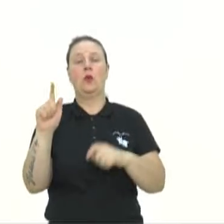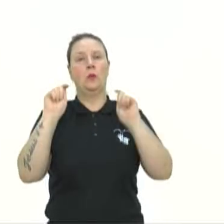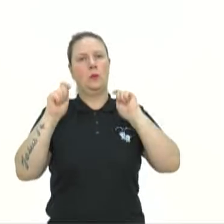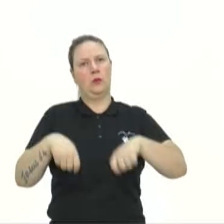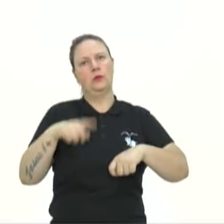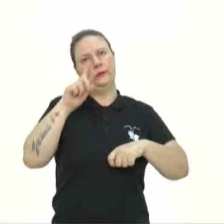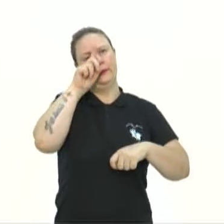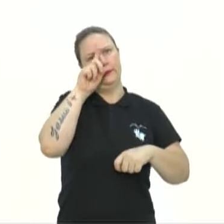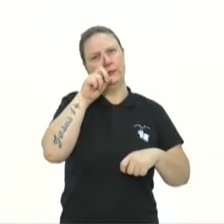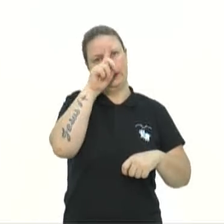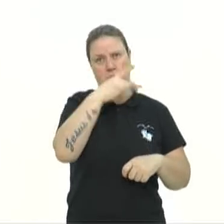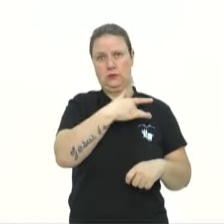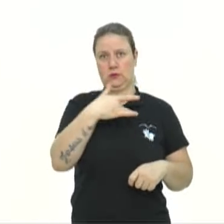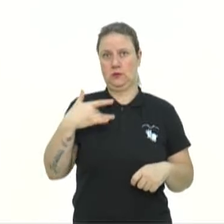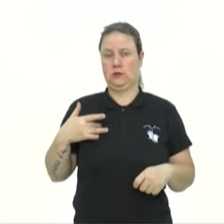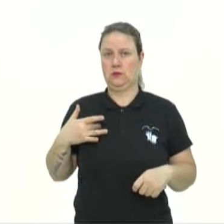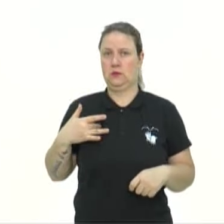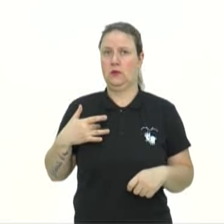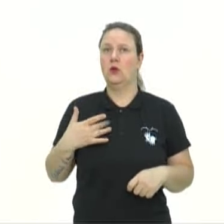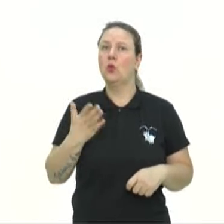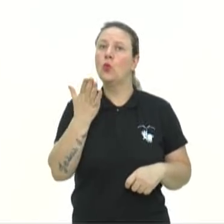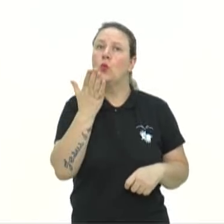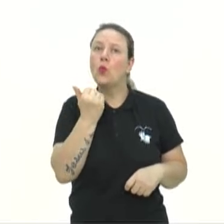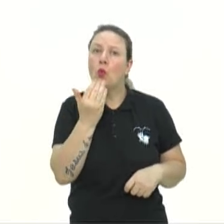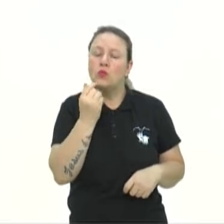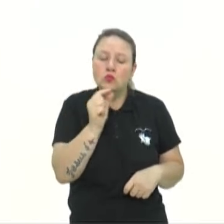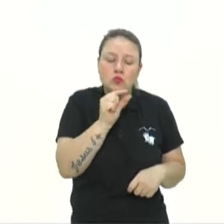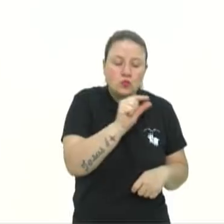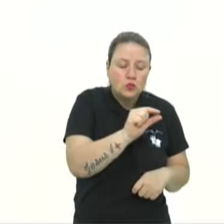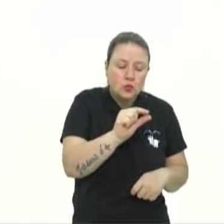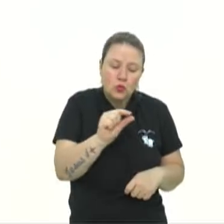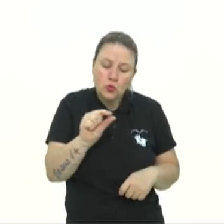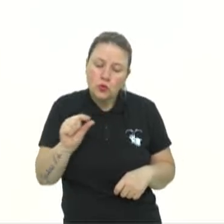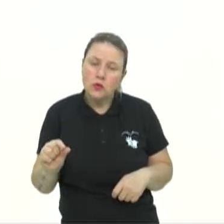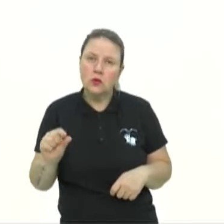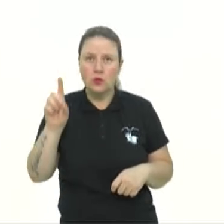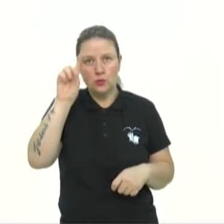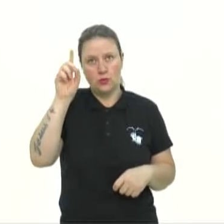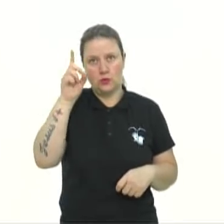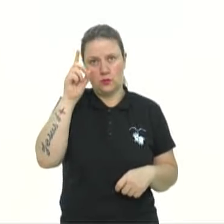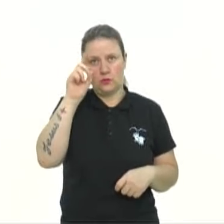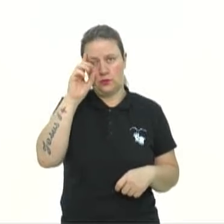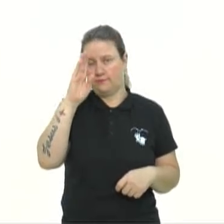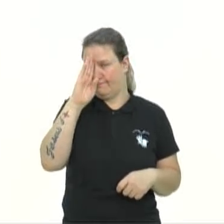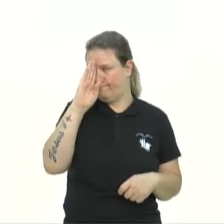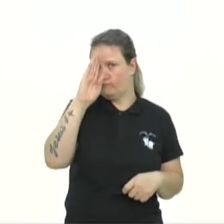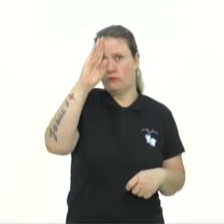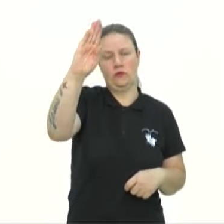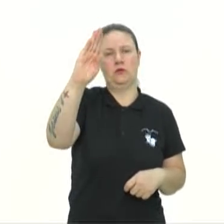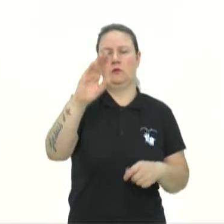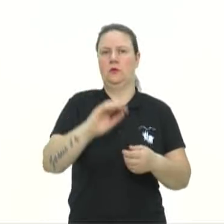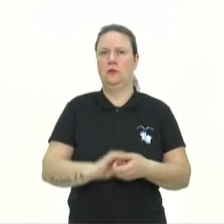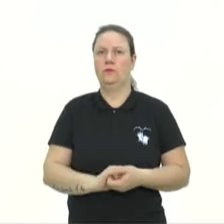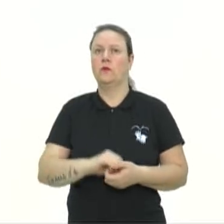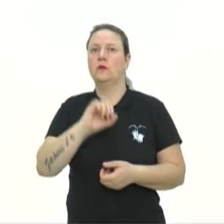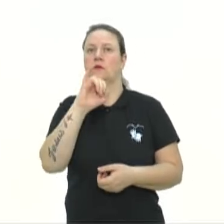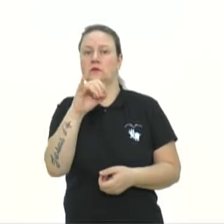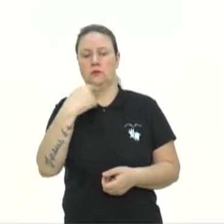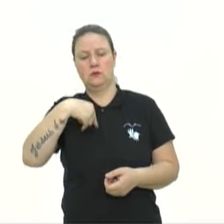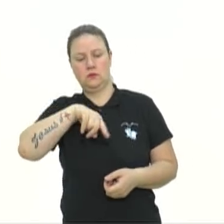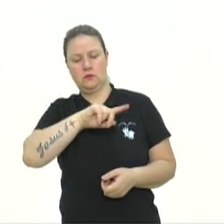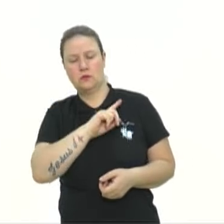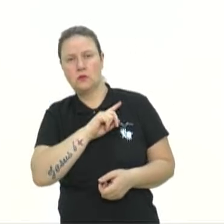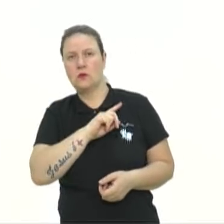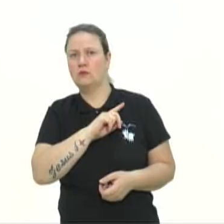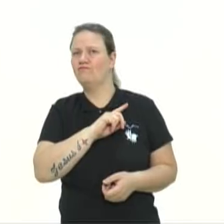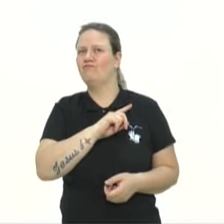consumo moderado e diário é essencial. Não usar sal iodado ou sal enriquecido com iodo, ou